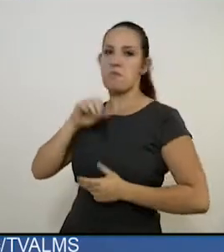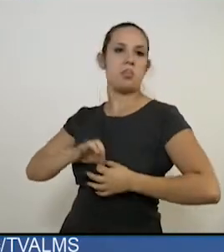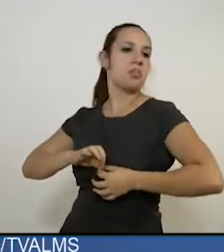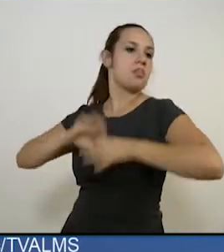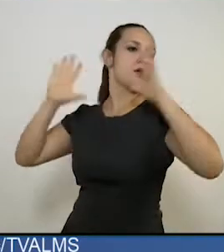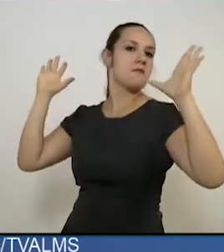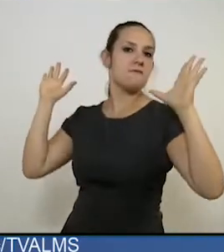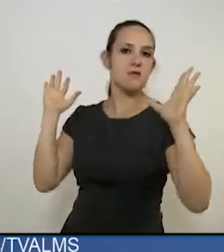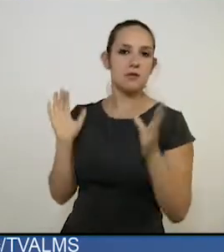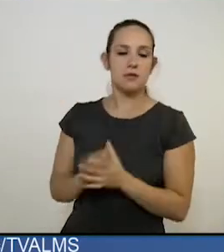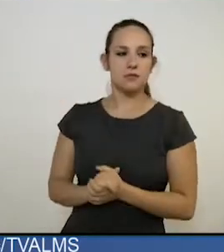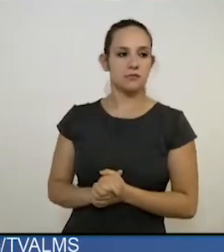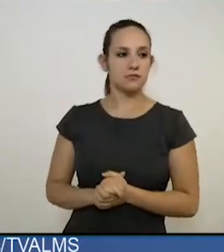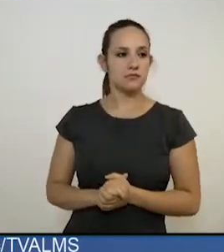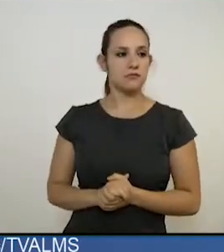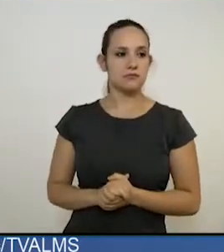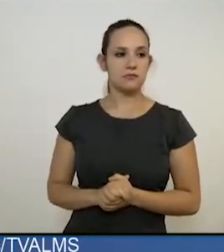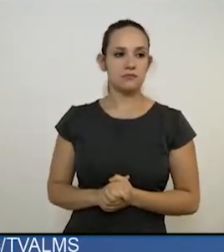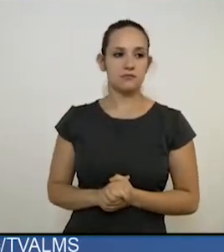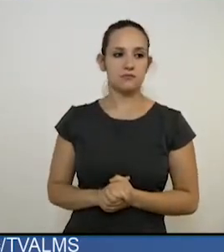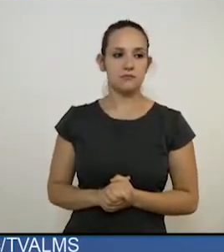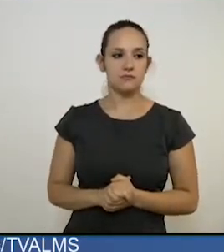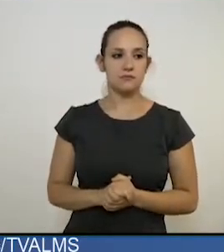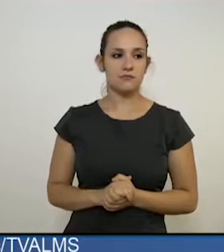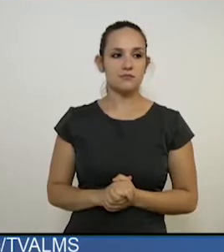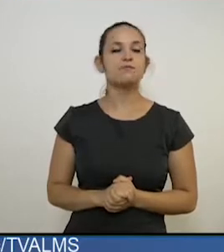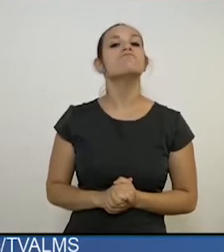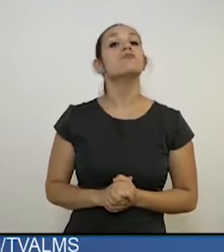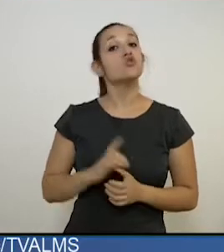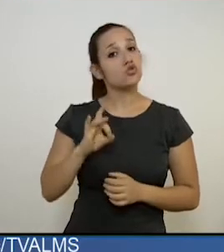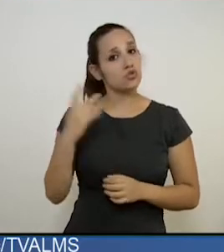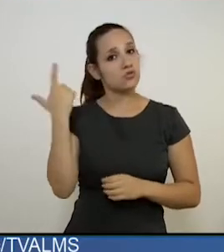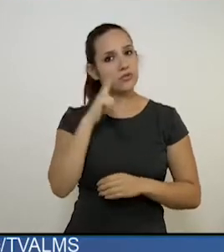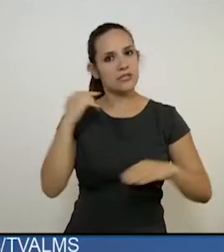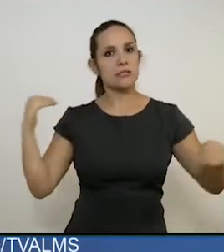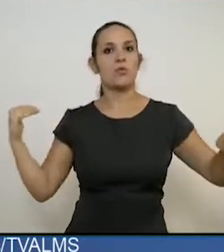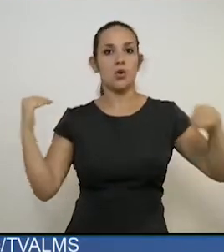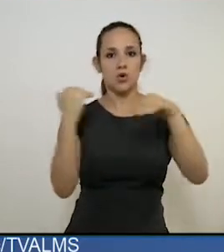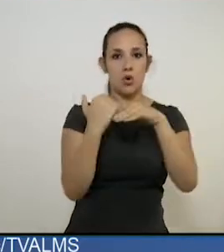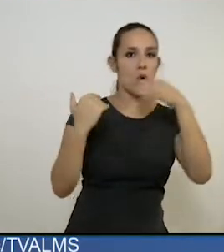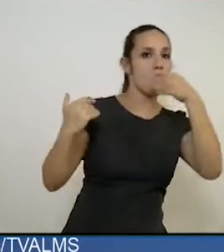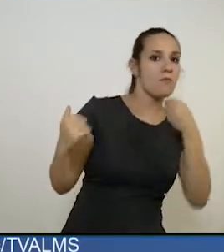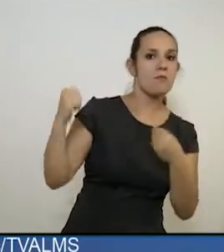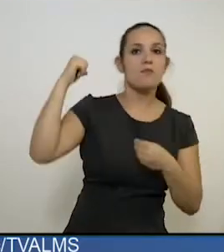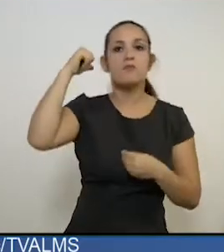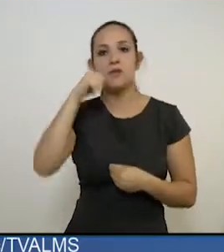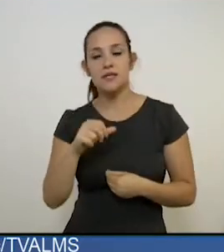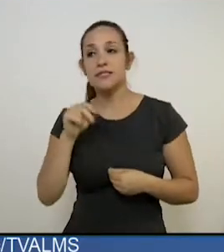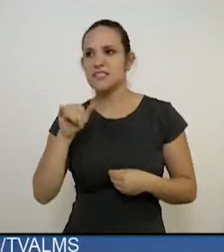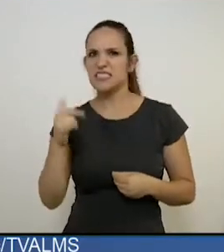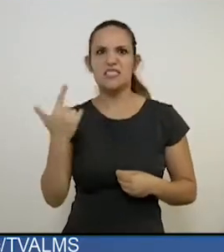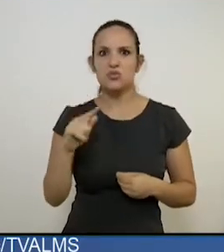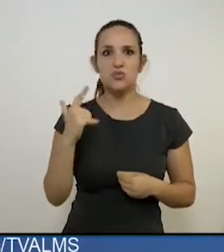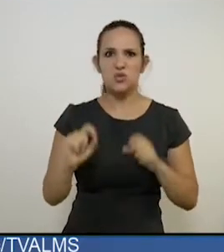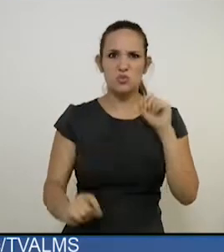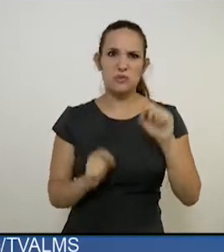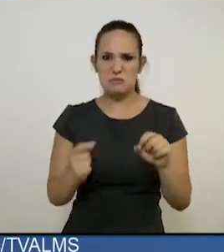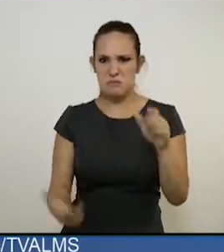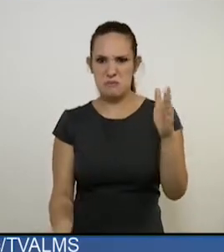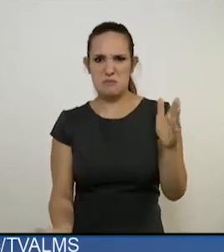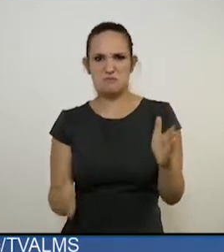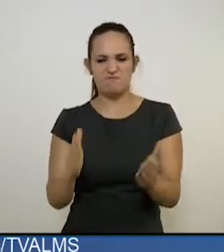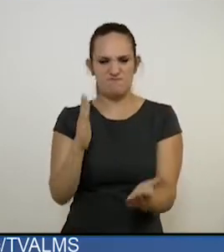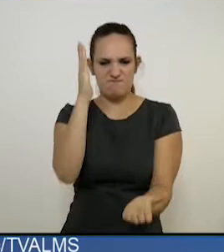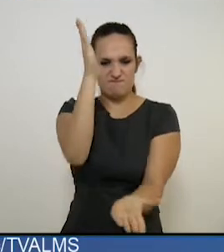liberdade, né? E, portanto, só alcançaremos a igualdade sem o machismo e o feminismo nos